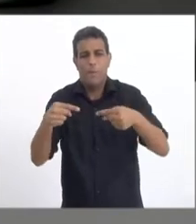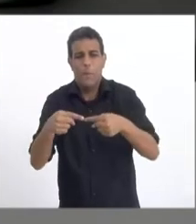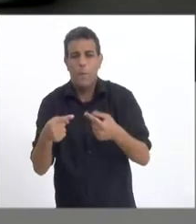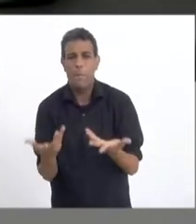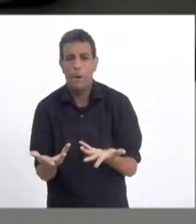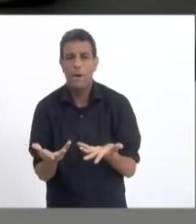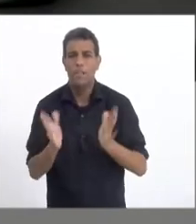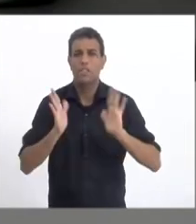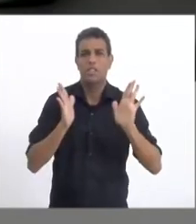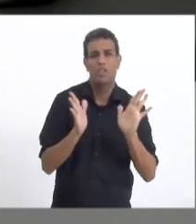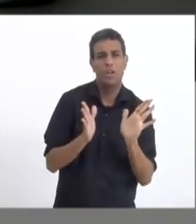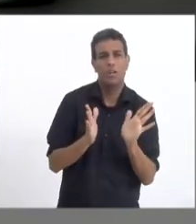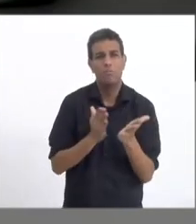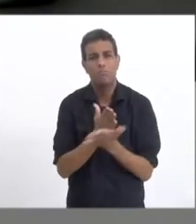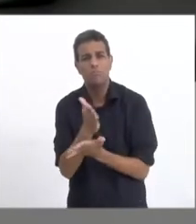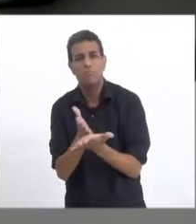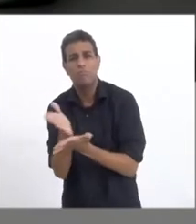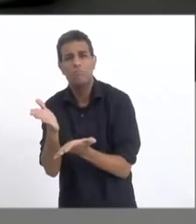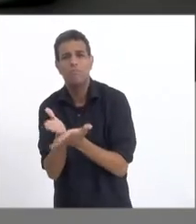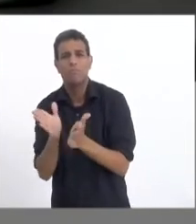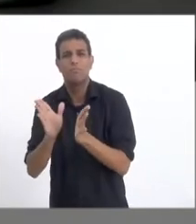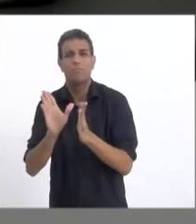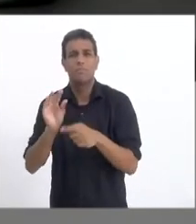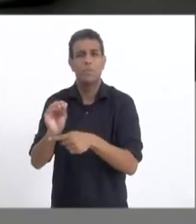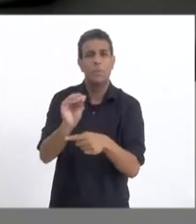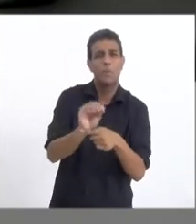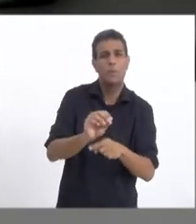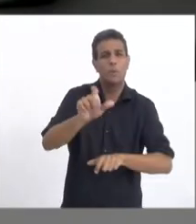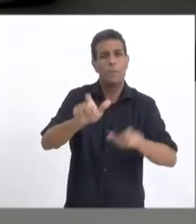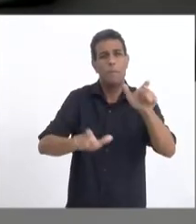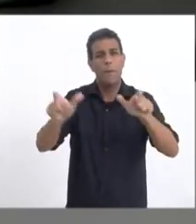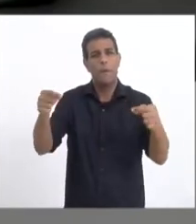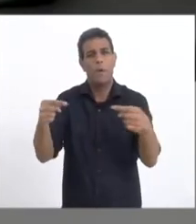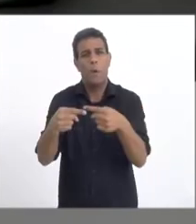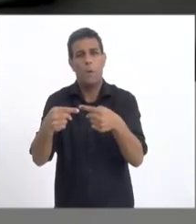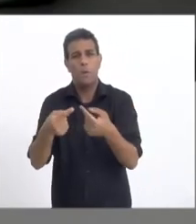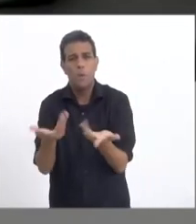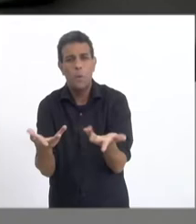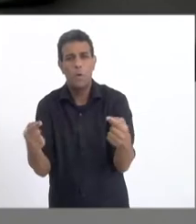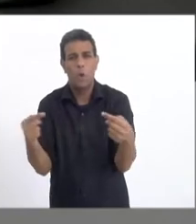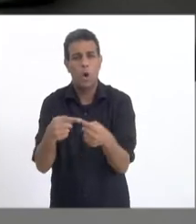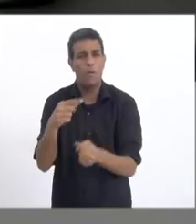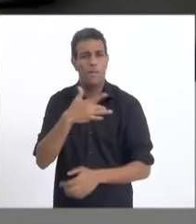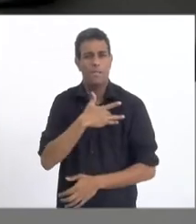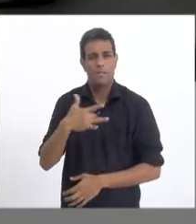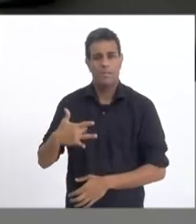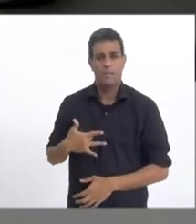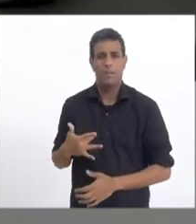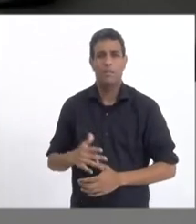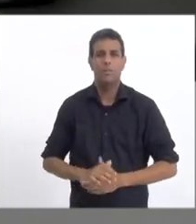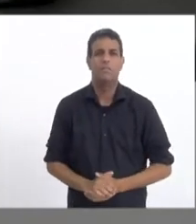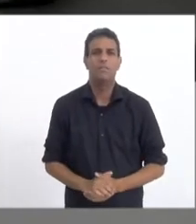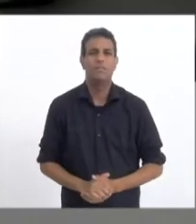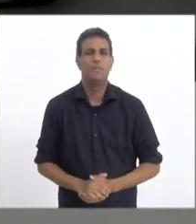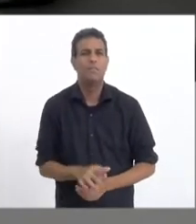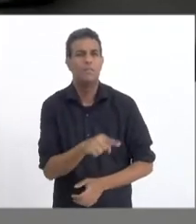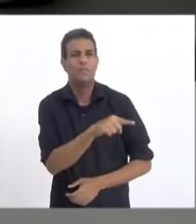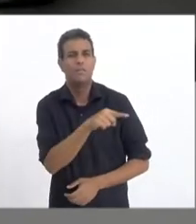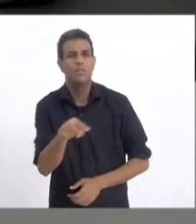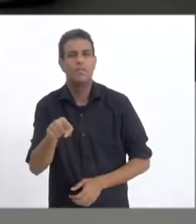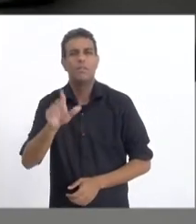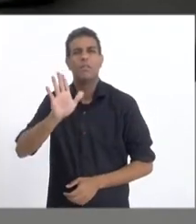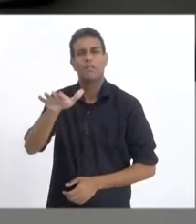que passava pelo cuidado compartilhado, que é uma perspectiva da saúde, pela